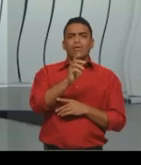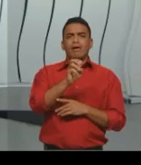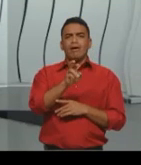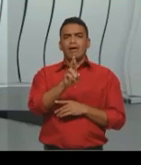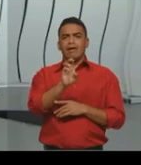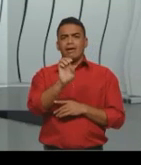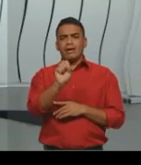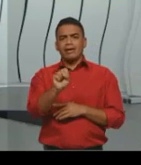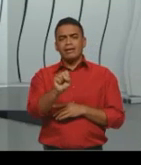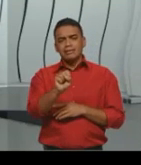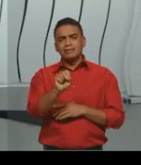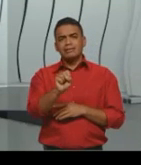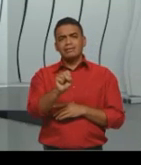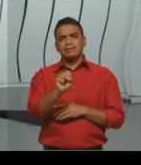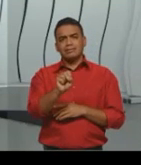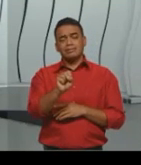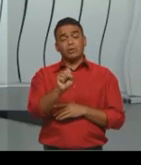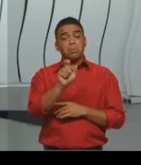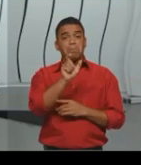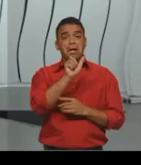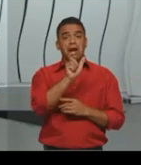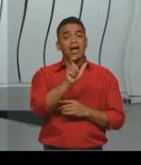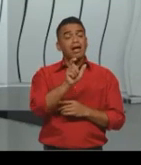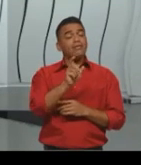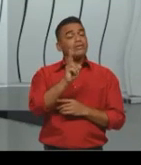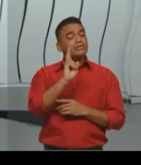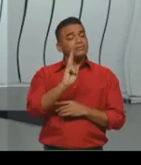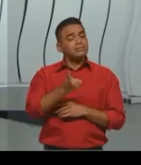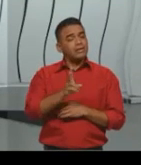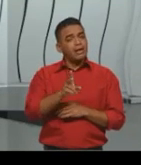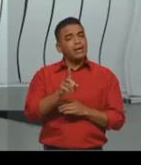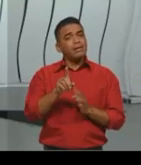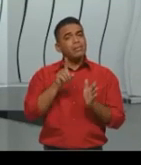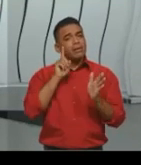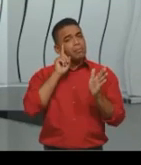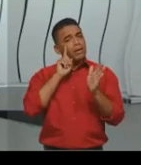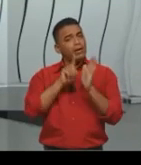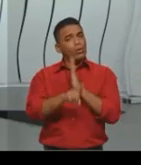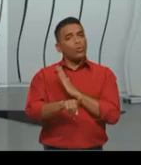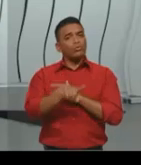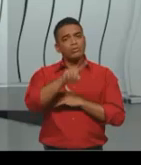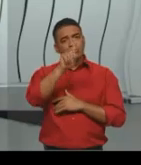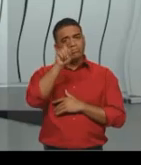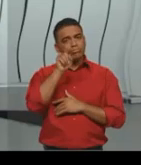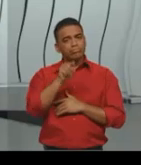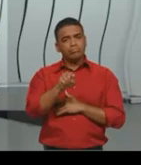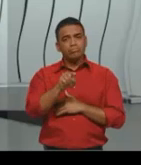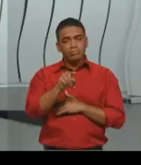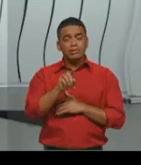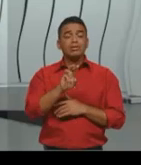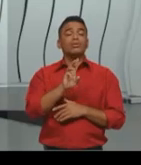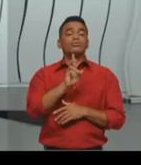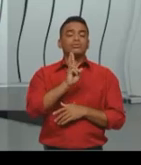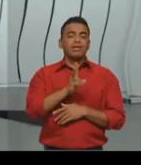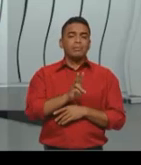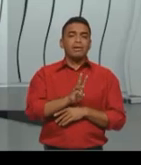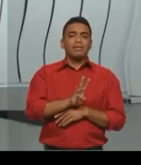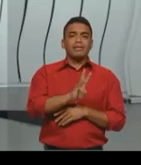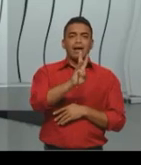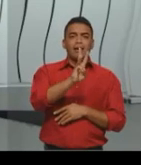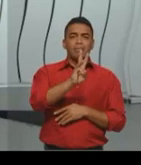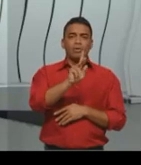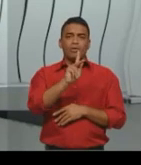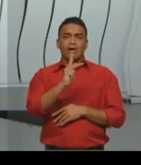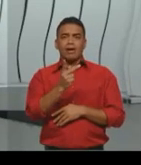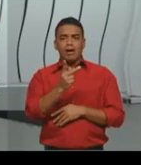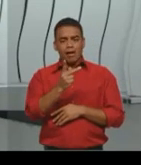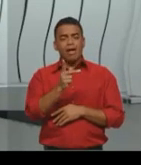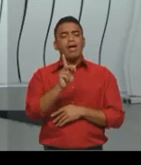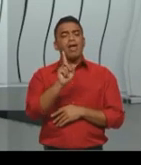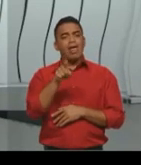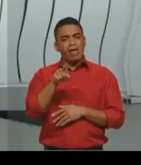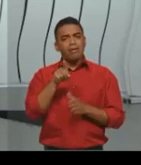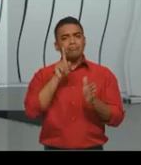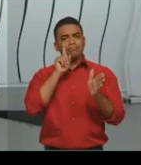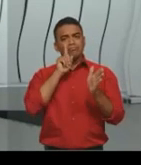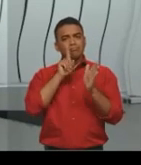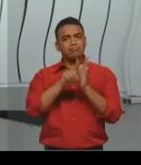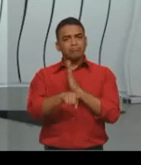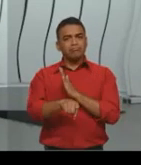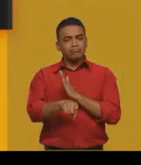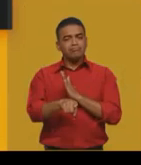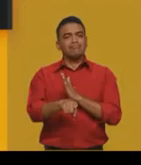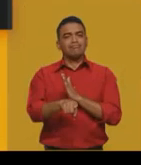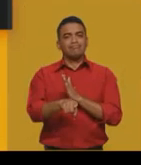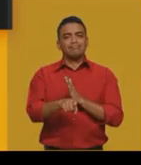São palavras, todos os interrogativos em inglês para perguntar tem WH. Where, when, which, whose,